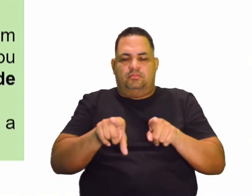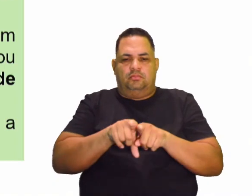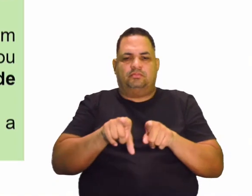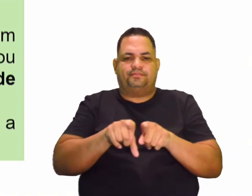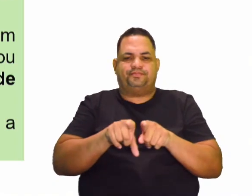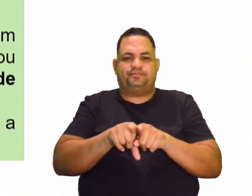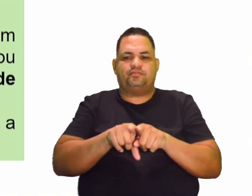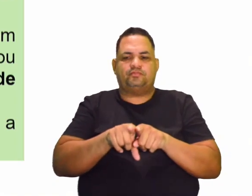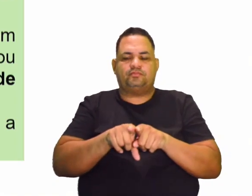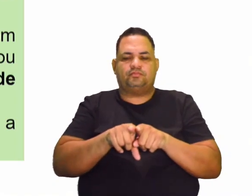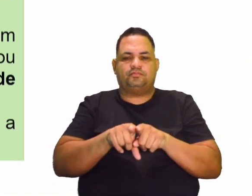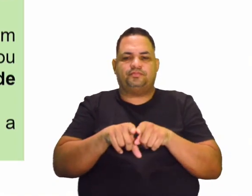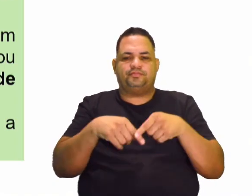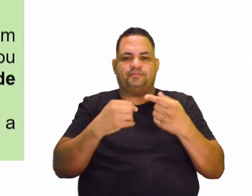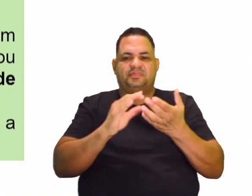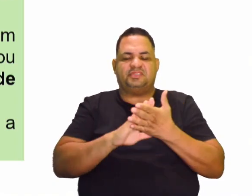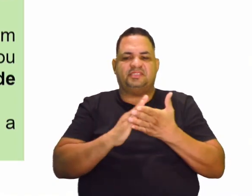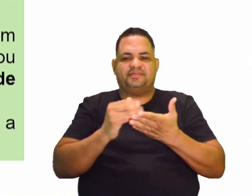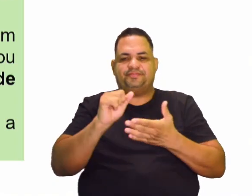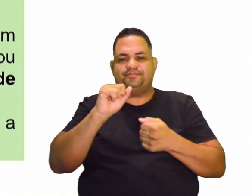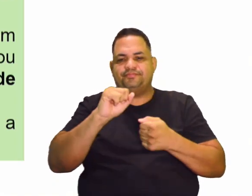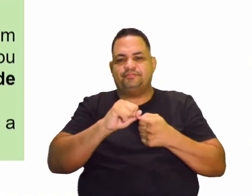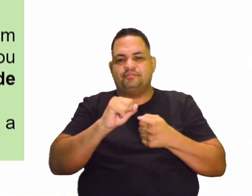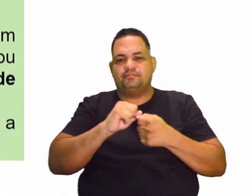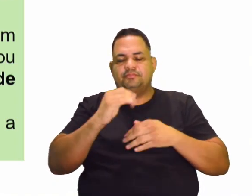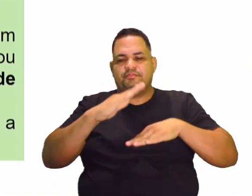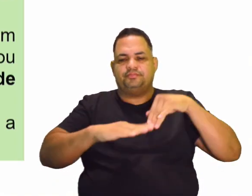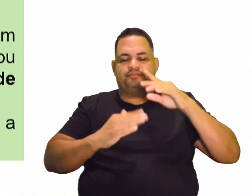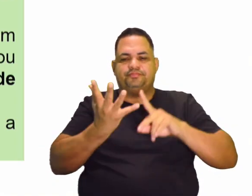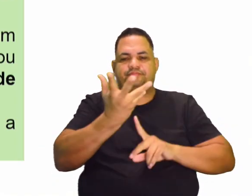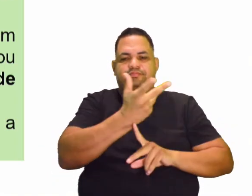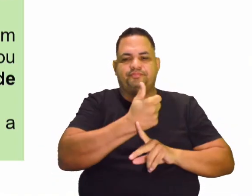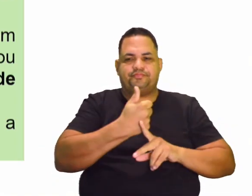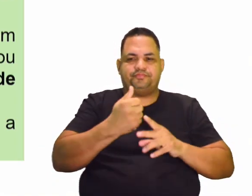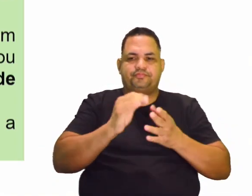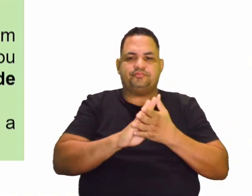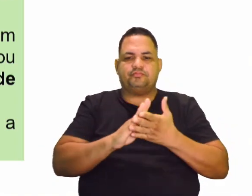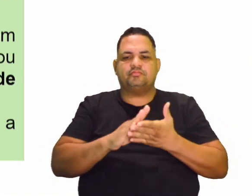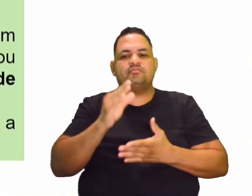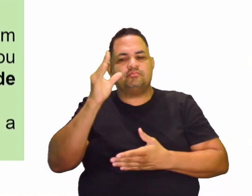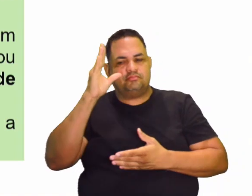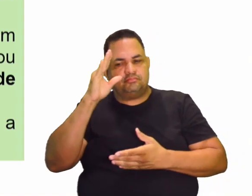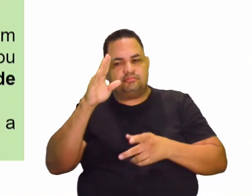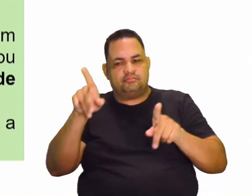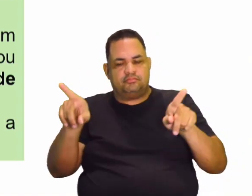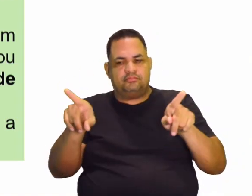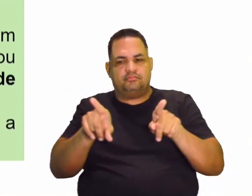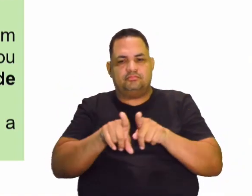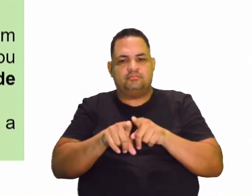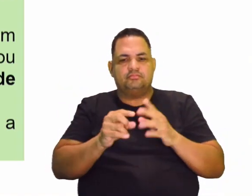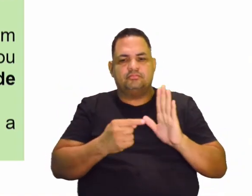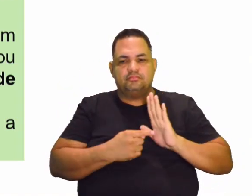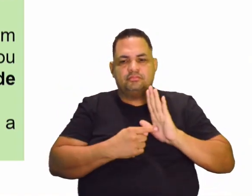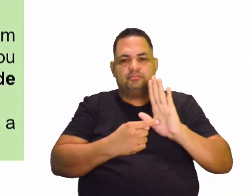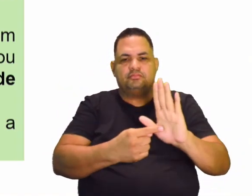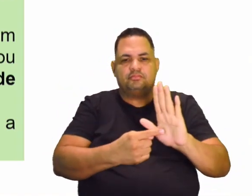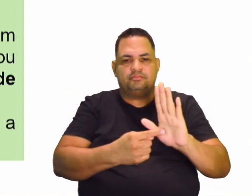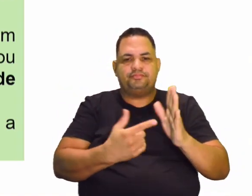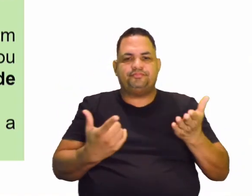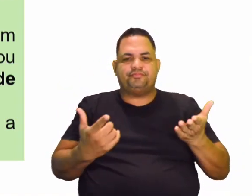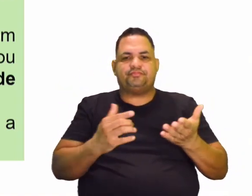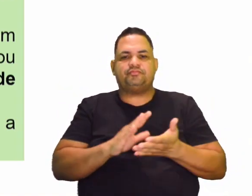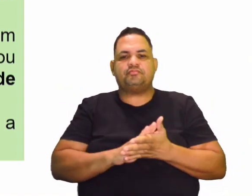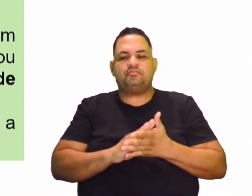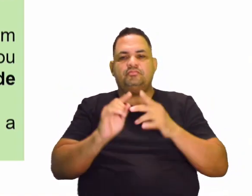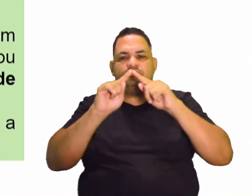feito pelos artesãos, os artistas, é muito interessante. Então eu trouxe aqui um modelo, por exemplo, aqui,